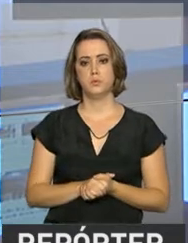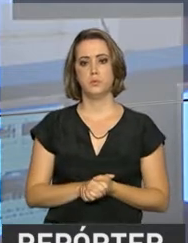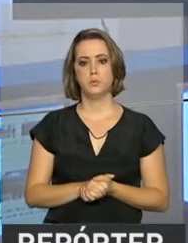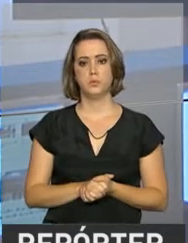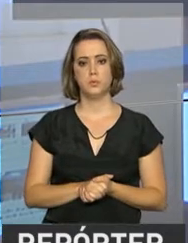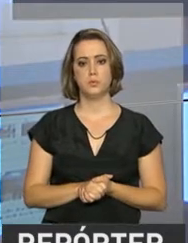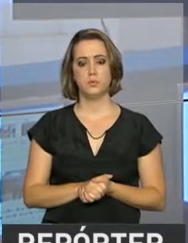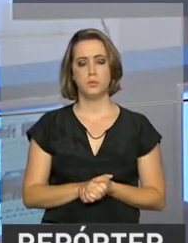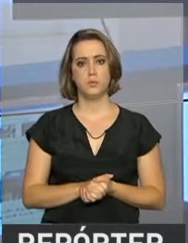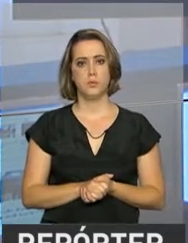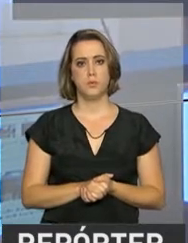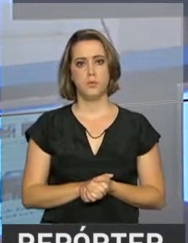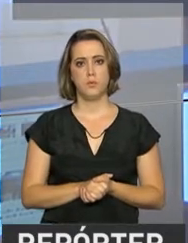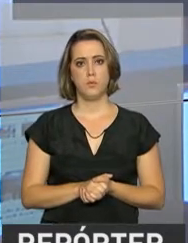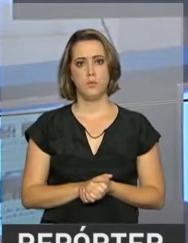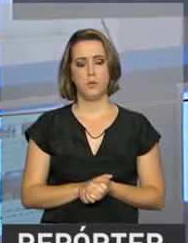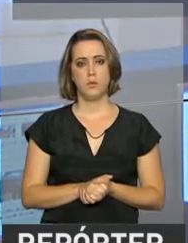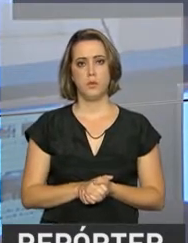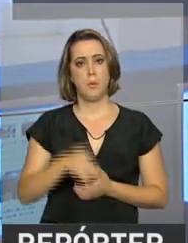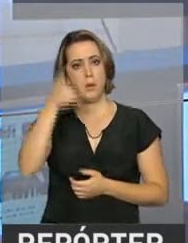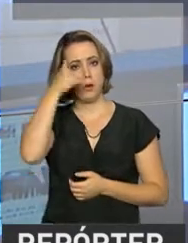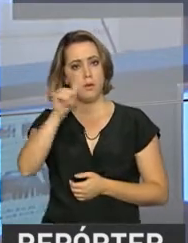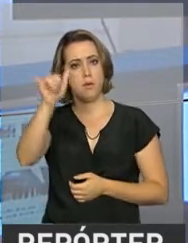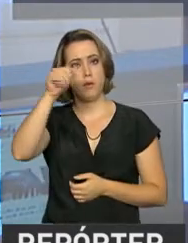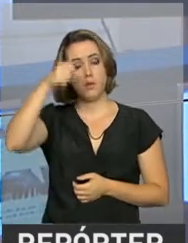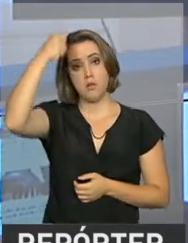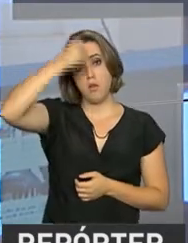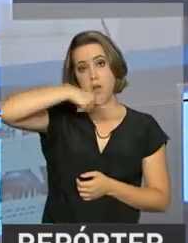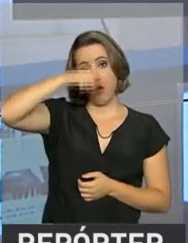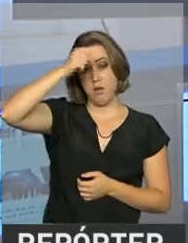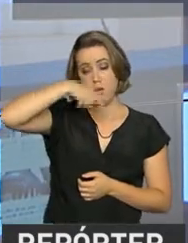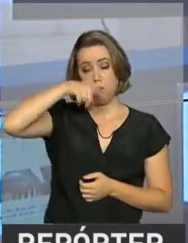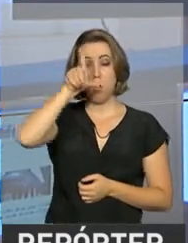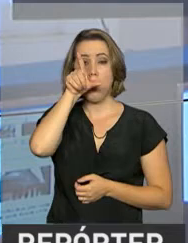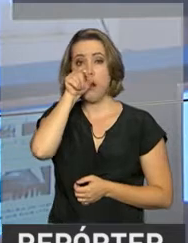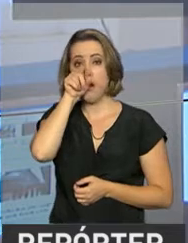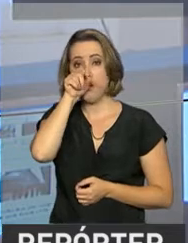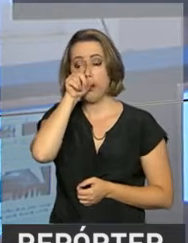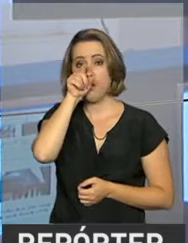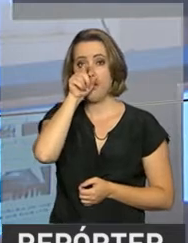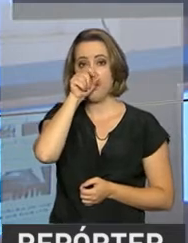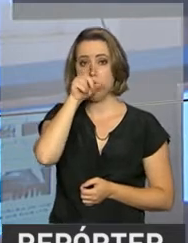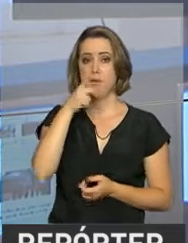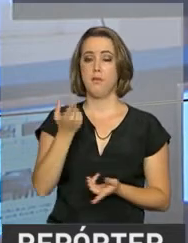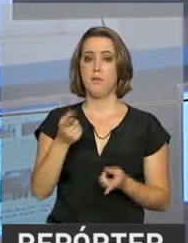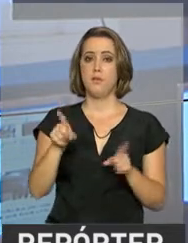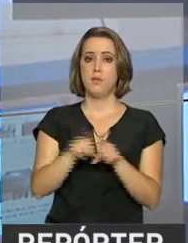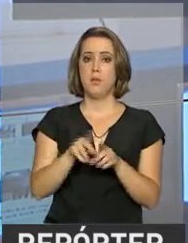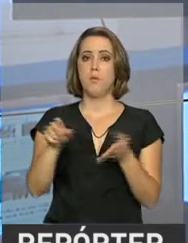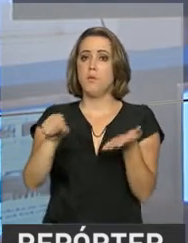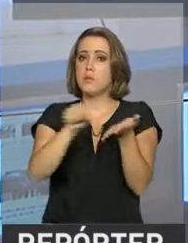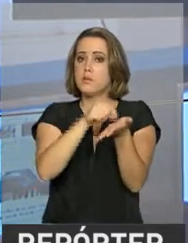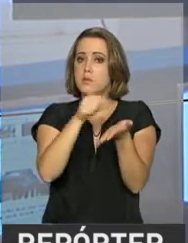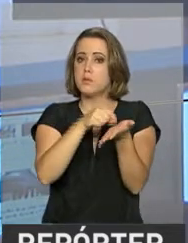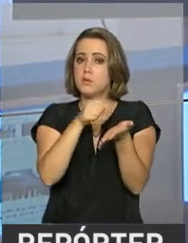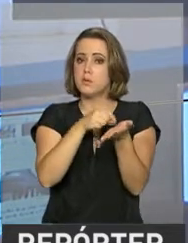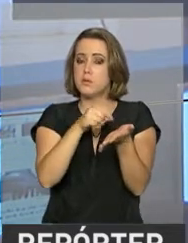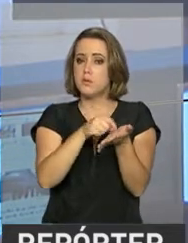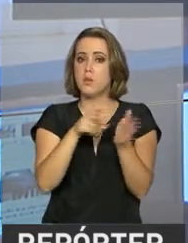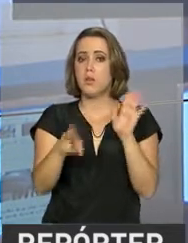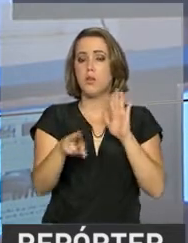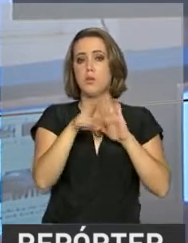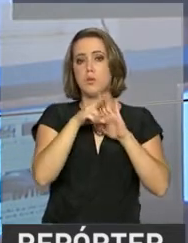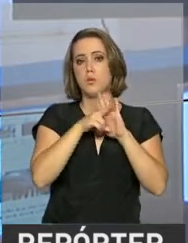para prevenir a influenza aviária e doença contagiosa que atinge aves domésticas foi assinada a instrução normativa